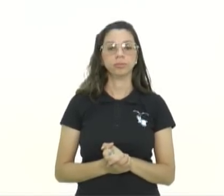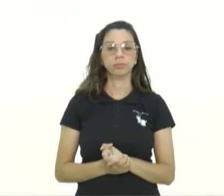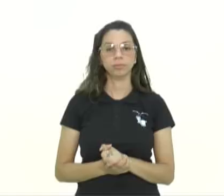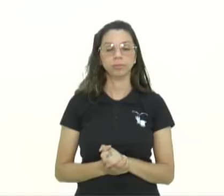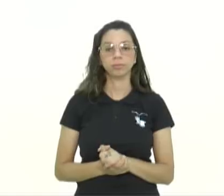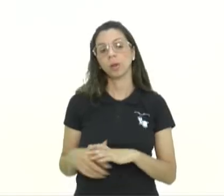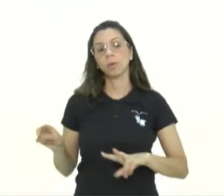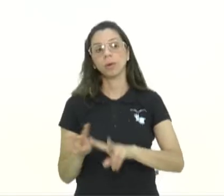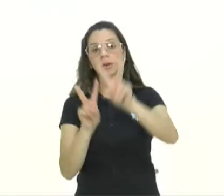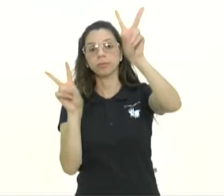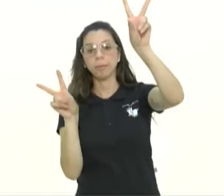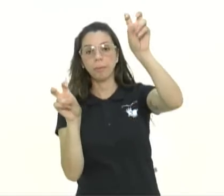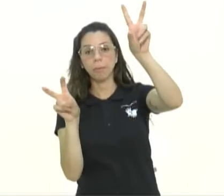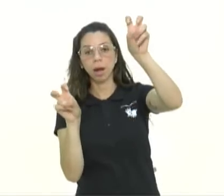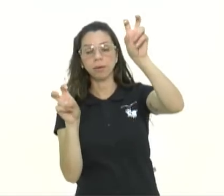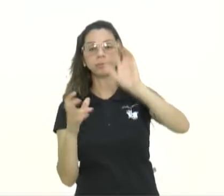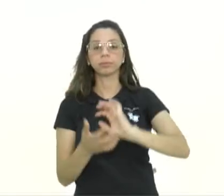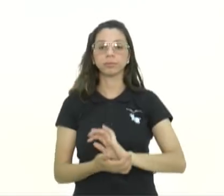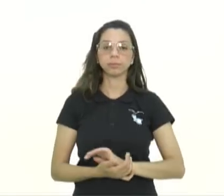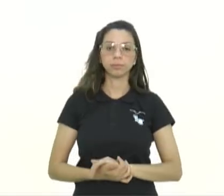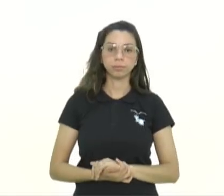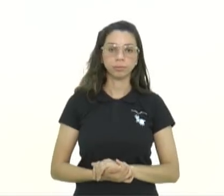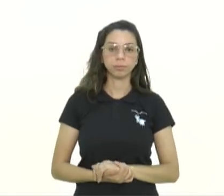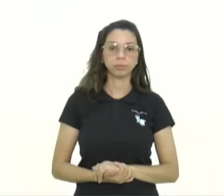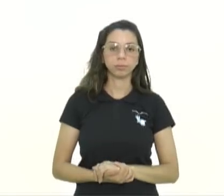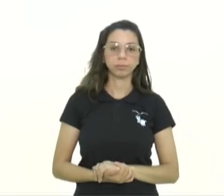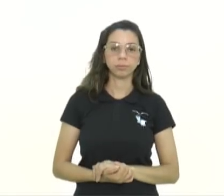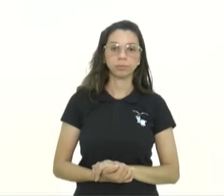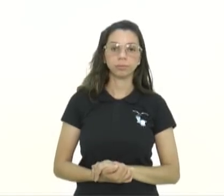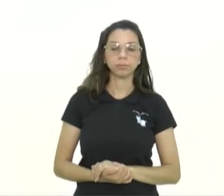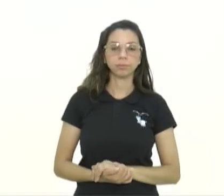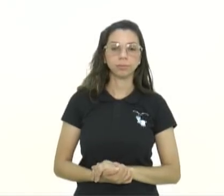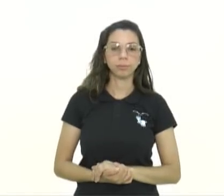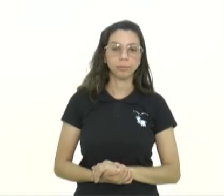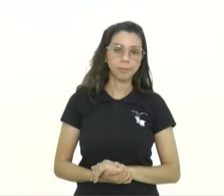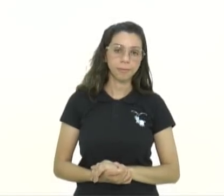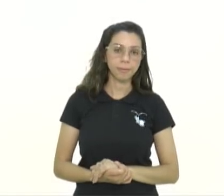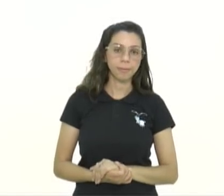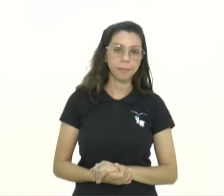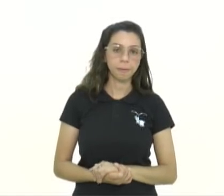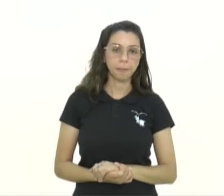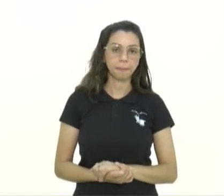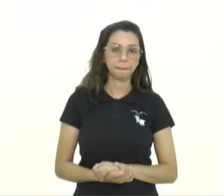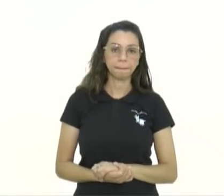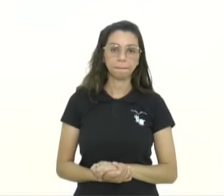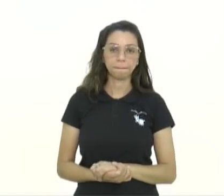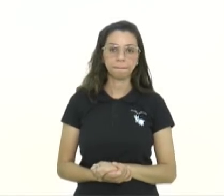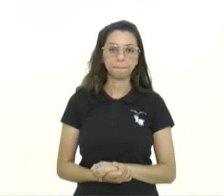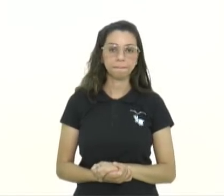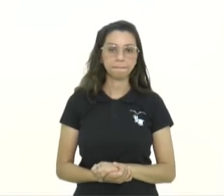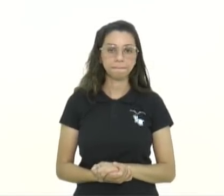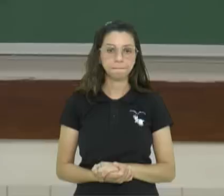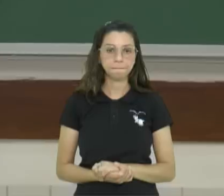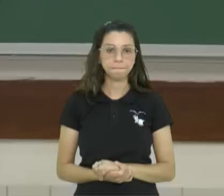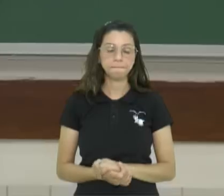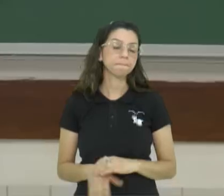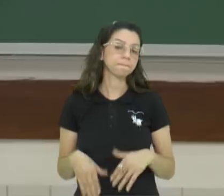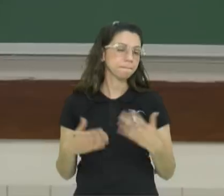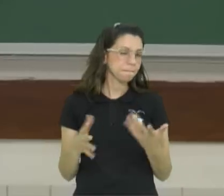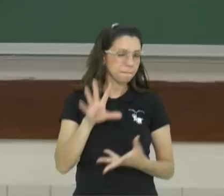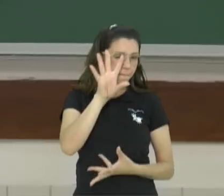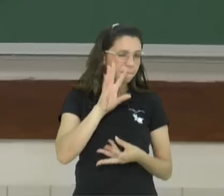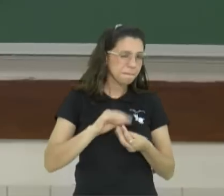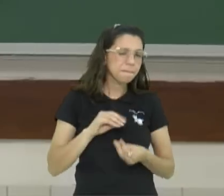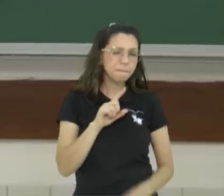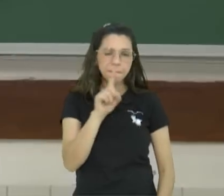become a reality through magic. It takes sweat, determination and hard work. Entenderam o